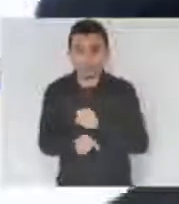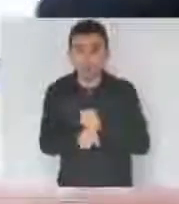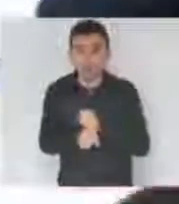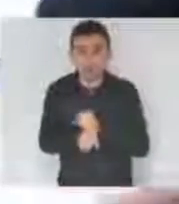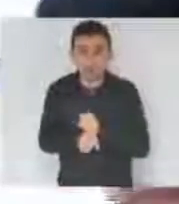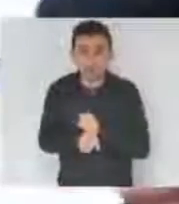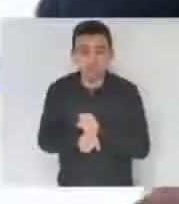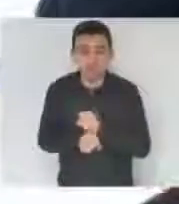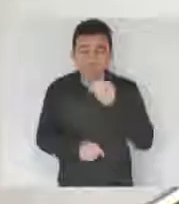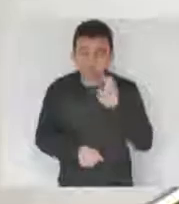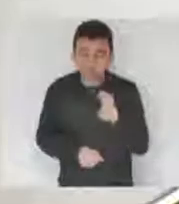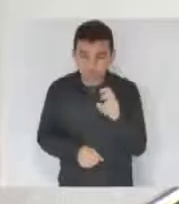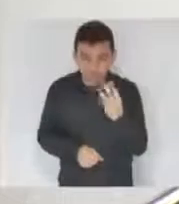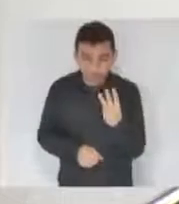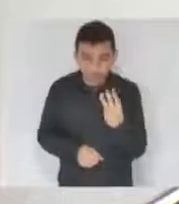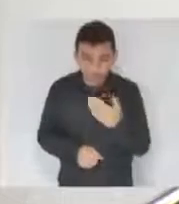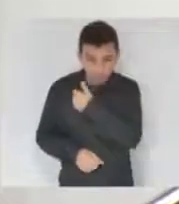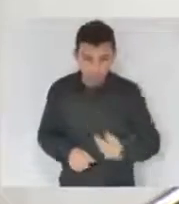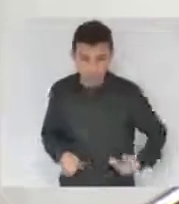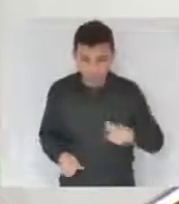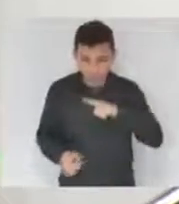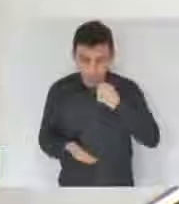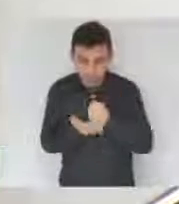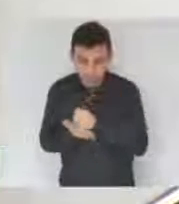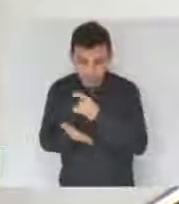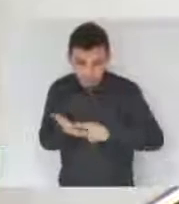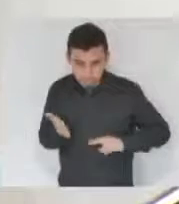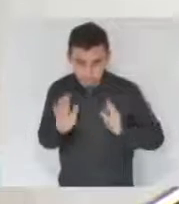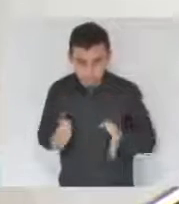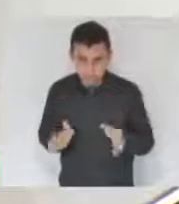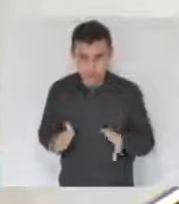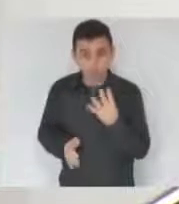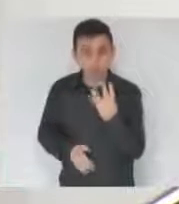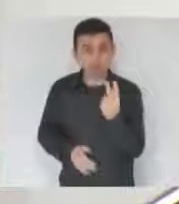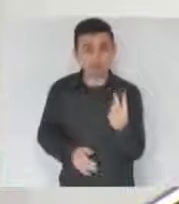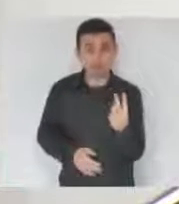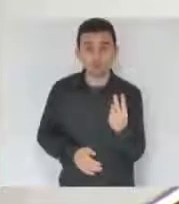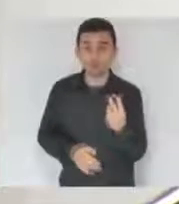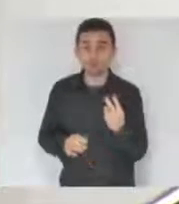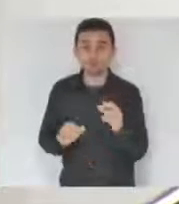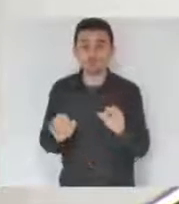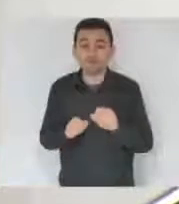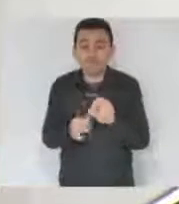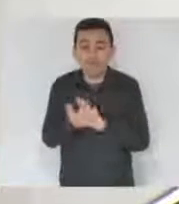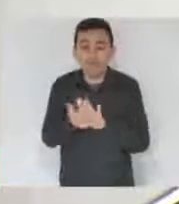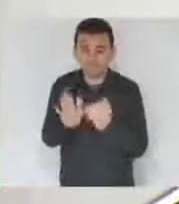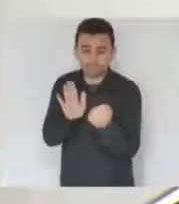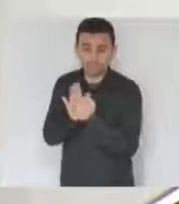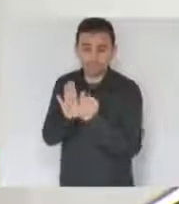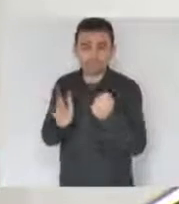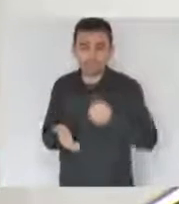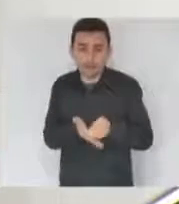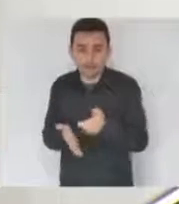Dos 53 governos que têm contratos vigentes, 42 não fazem registro dos pagamentos em seus